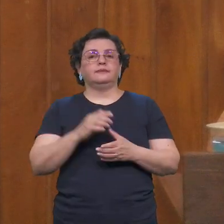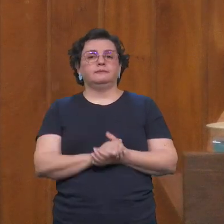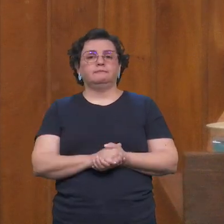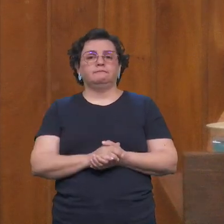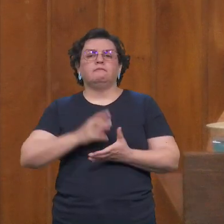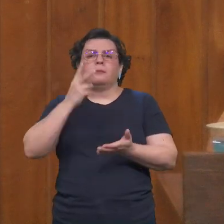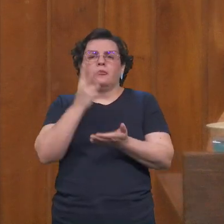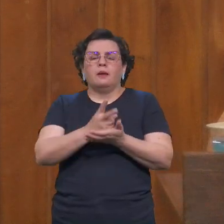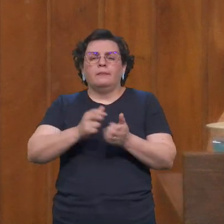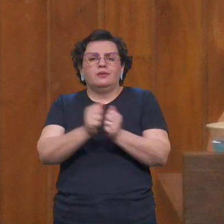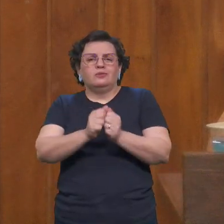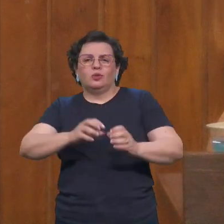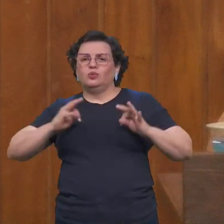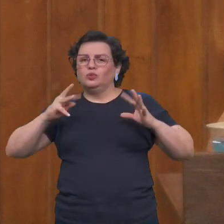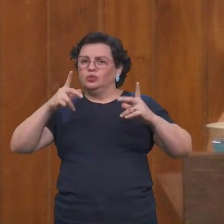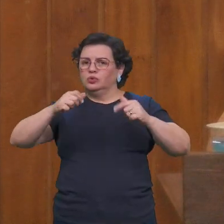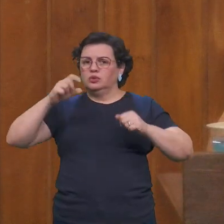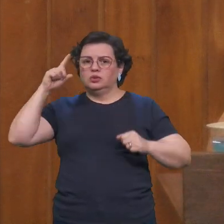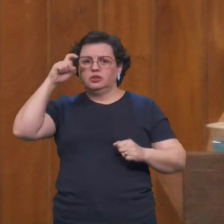Mesmo de toda dificuldade,